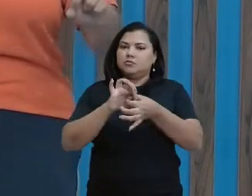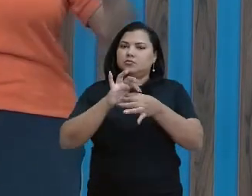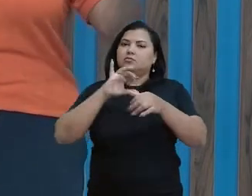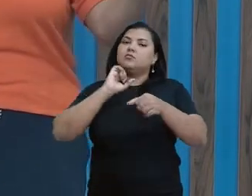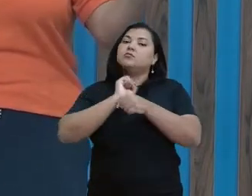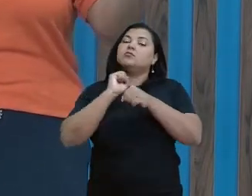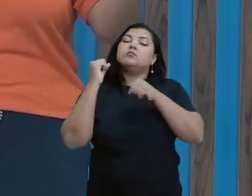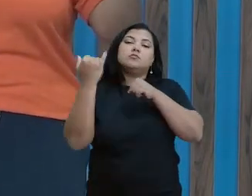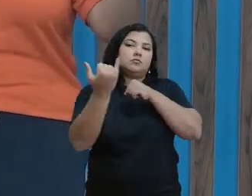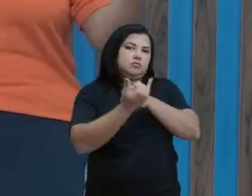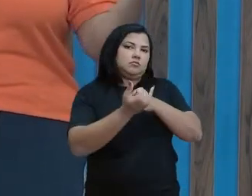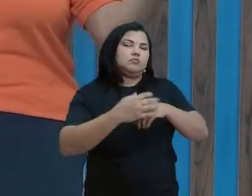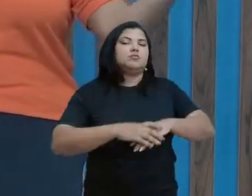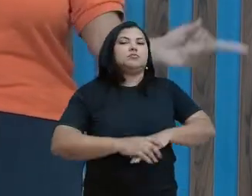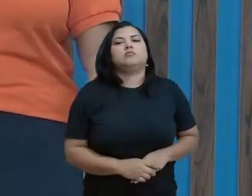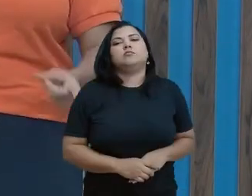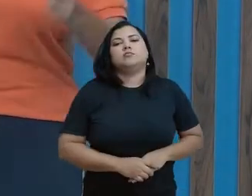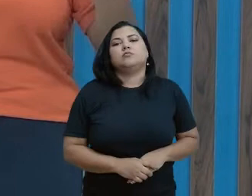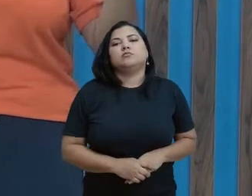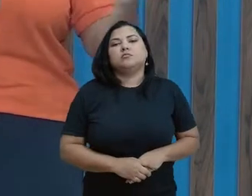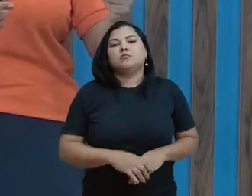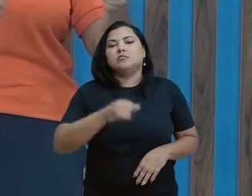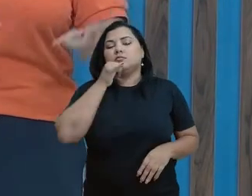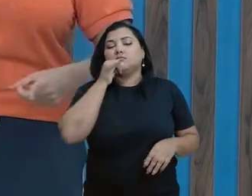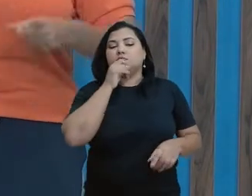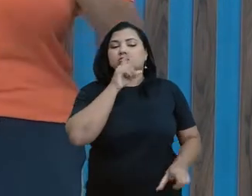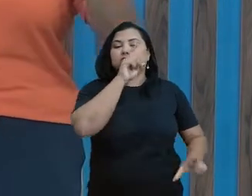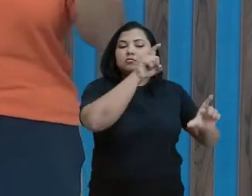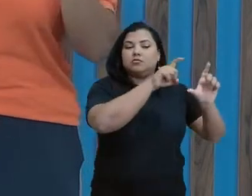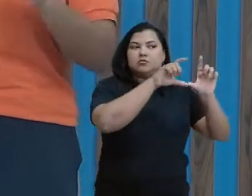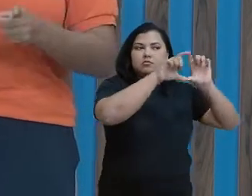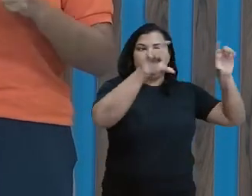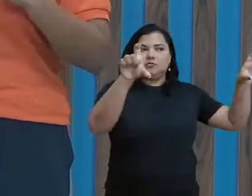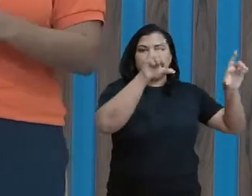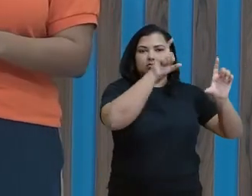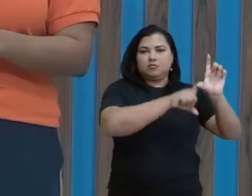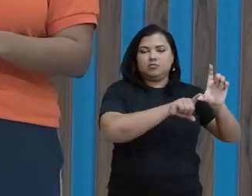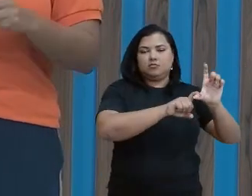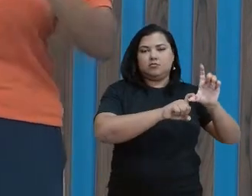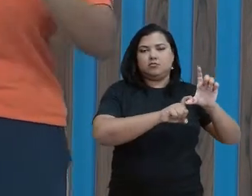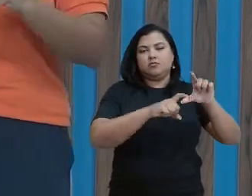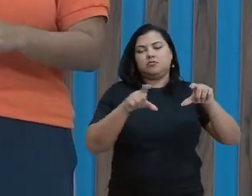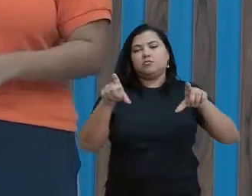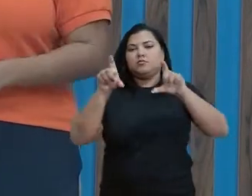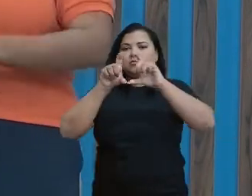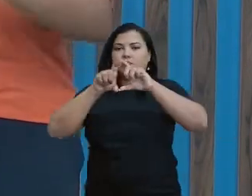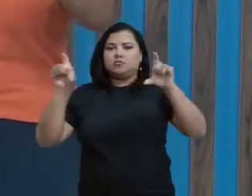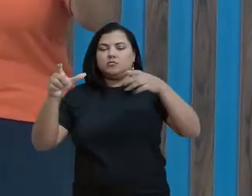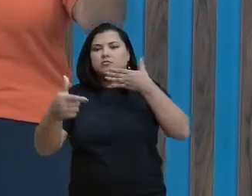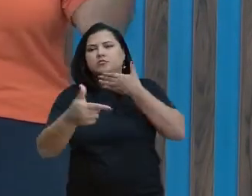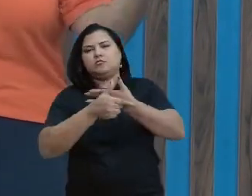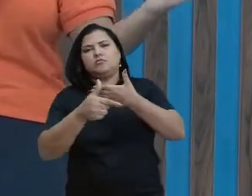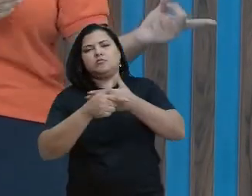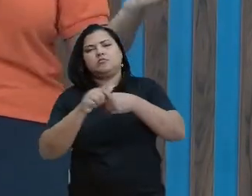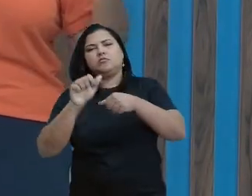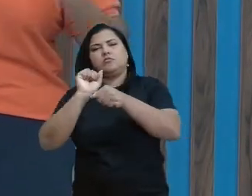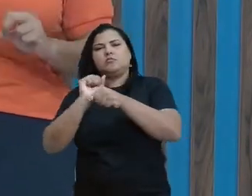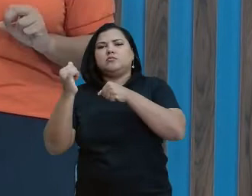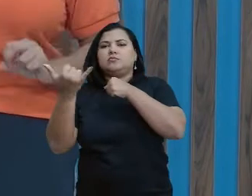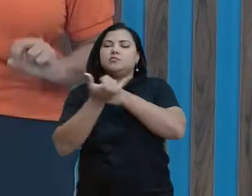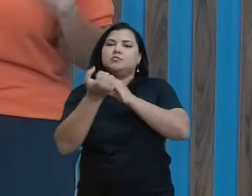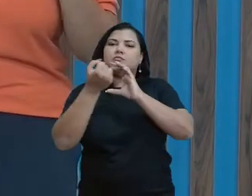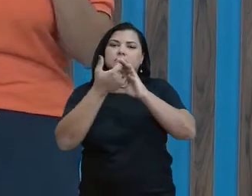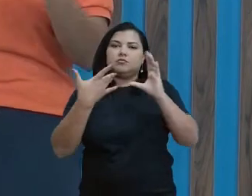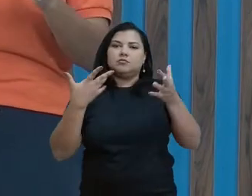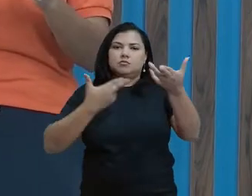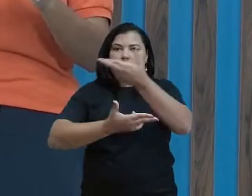oração que a gente tem orações que dependem e a subordinada adjetiva exerce função de adjetivo em relação à